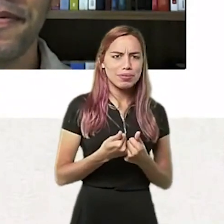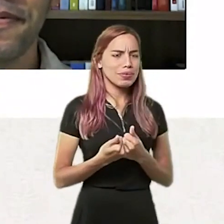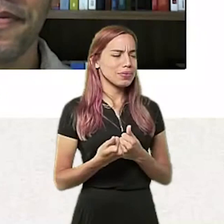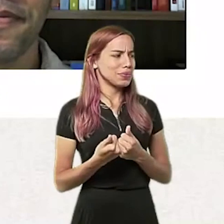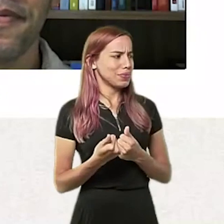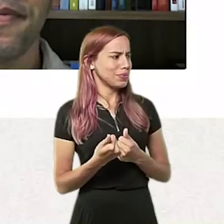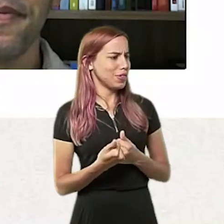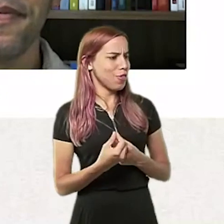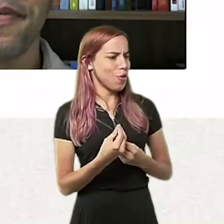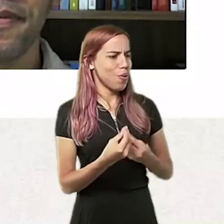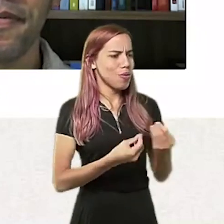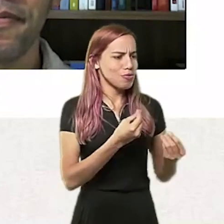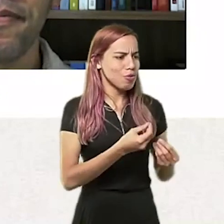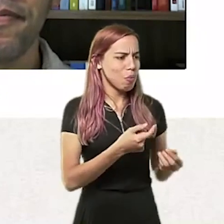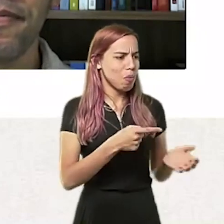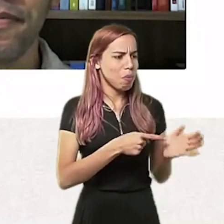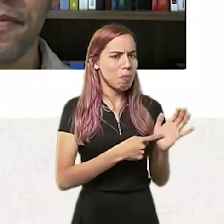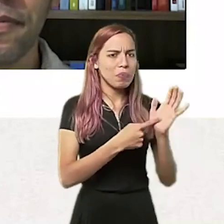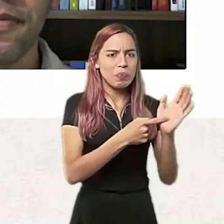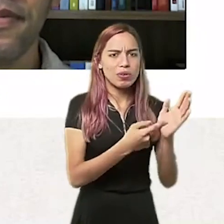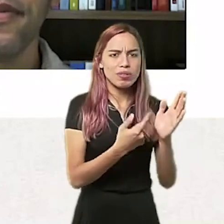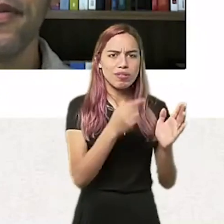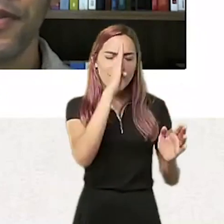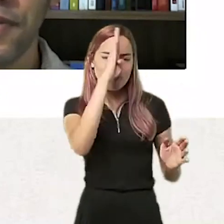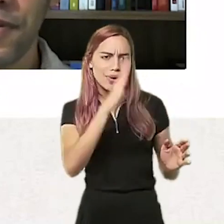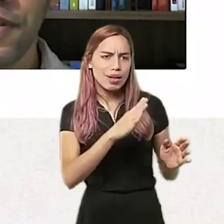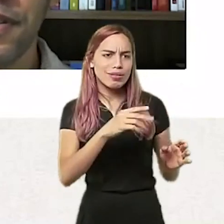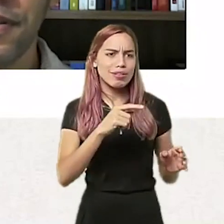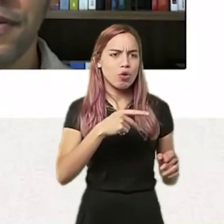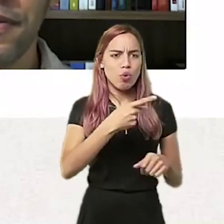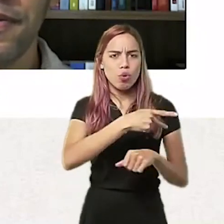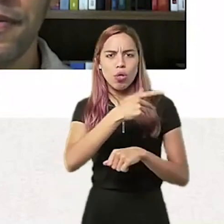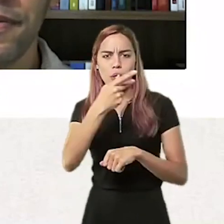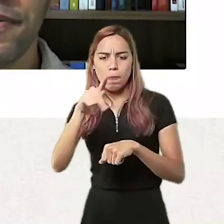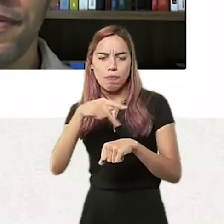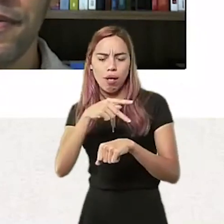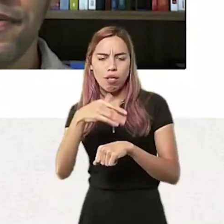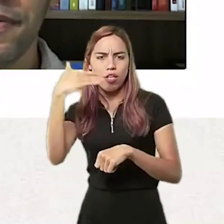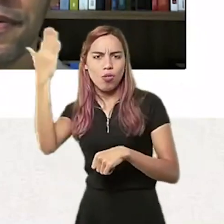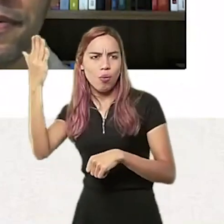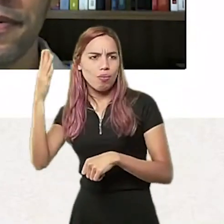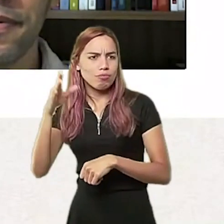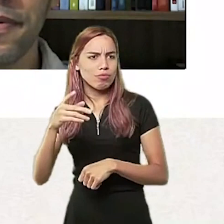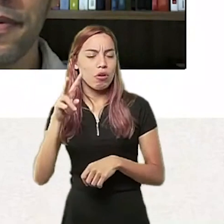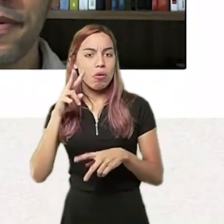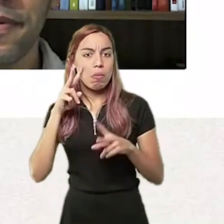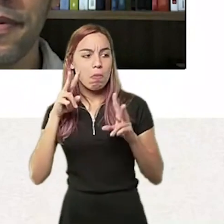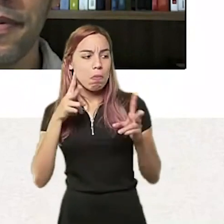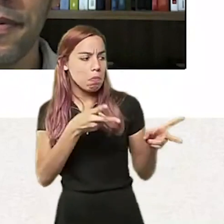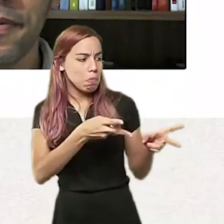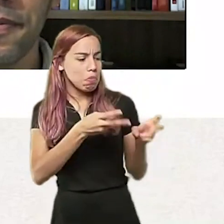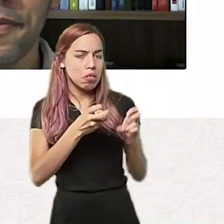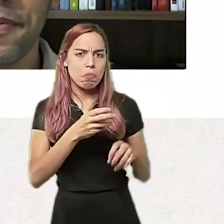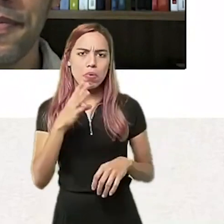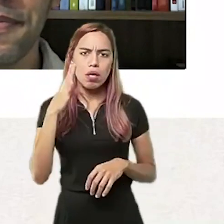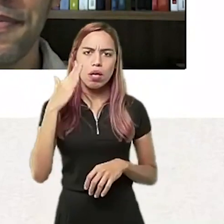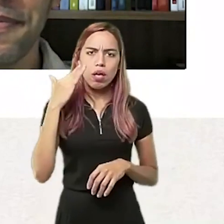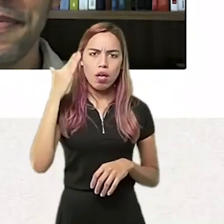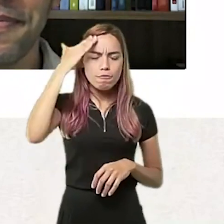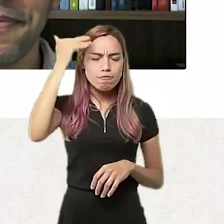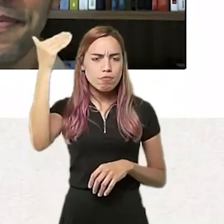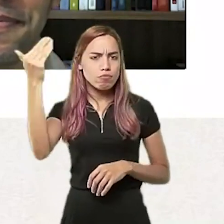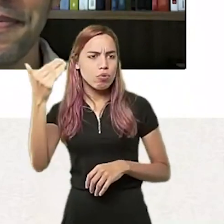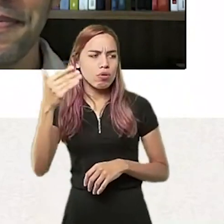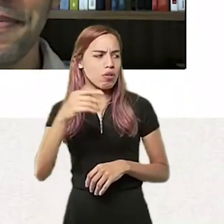povo, né? E é sucesso no exterior também, né? Aqui você acha que o que